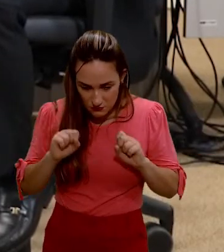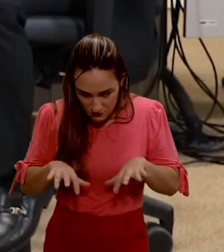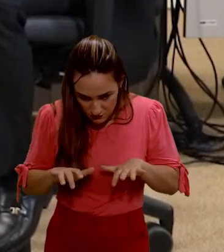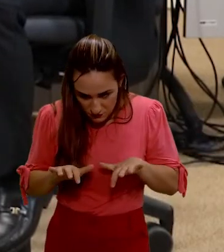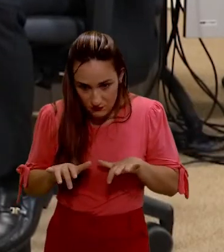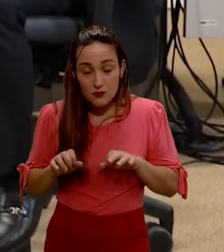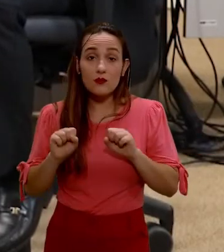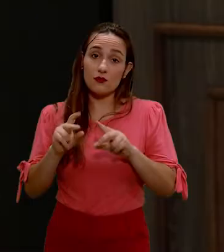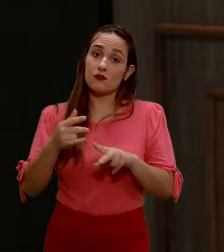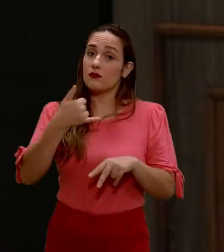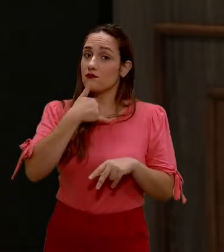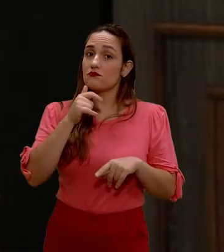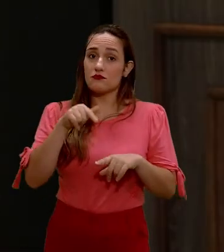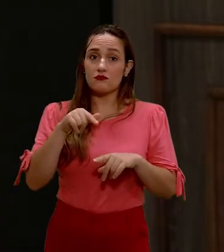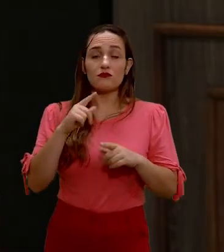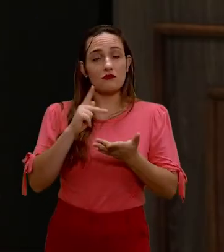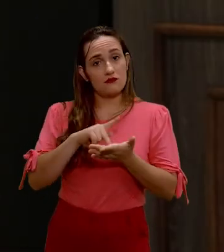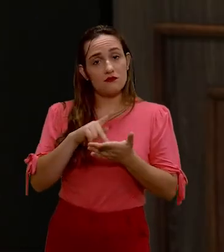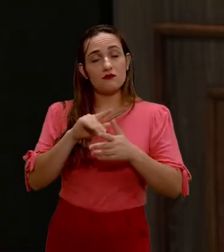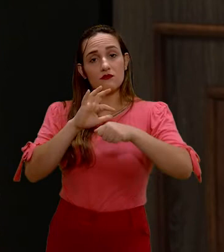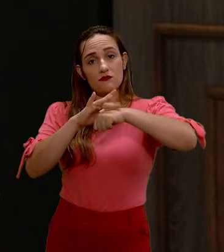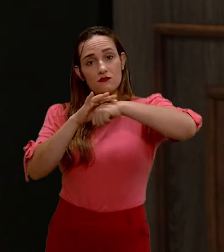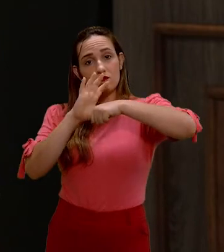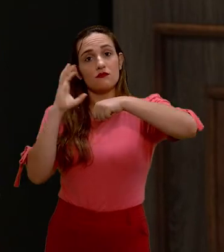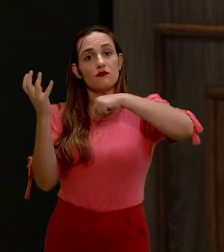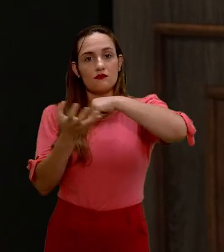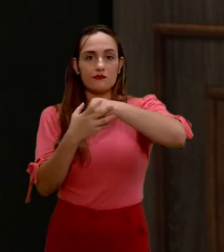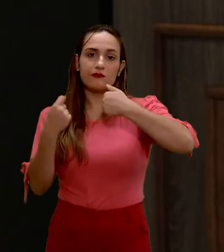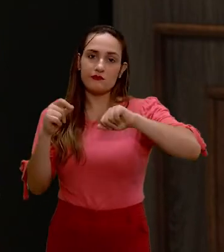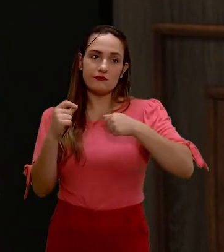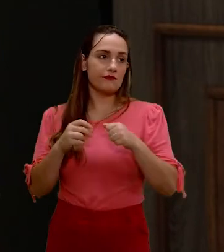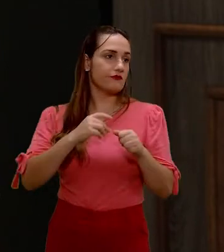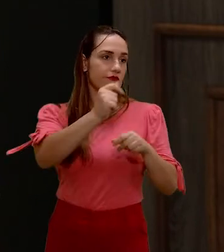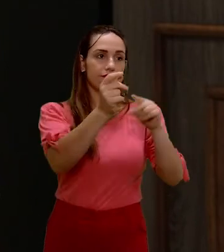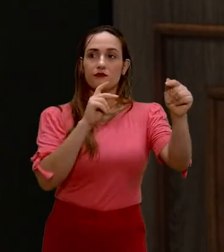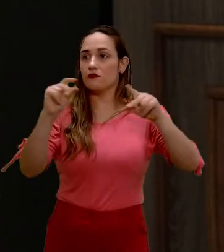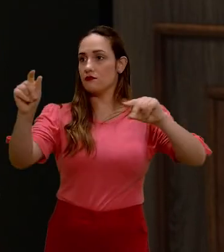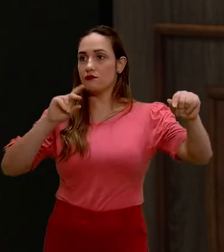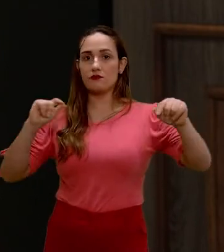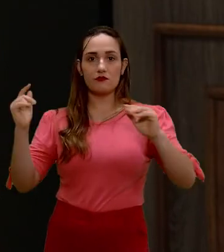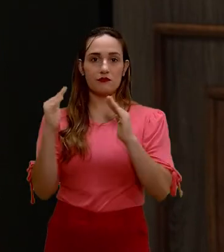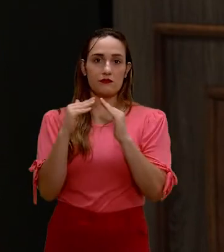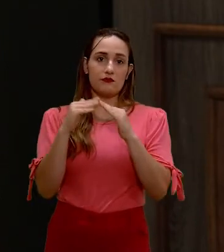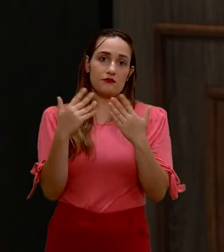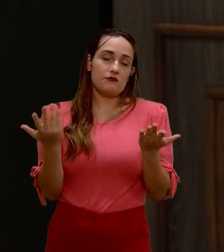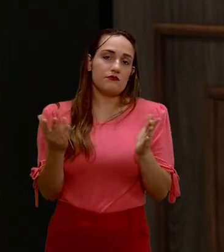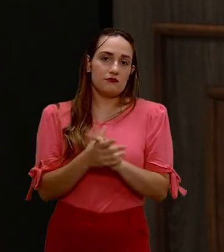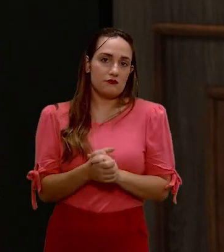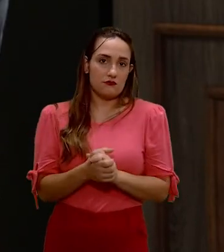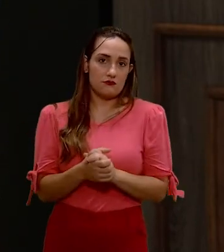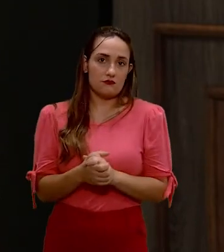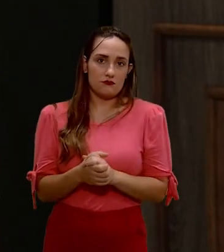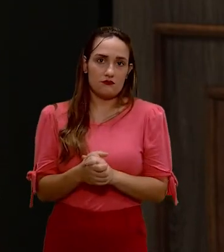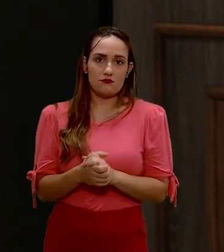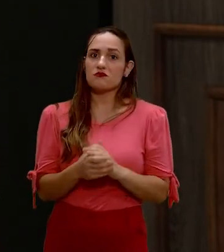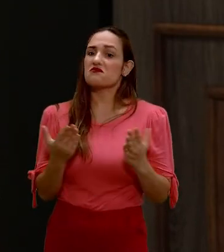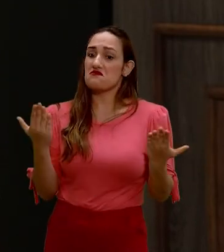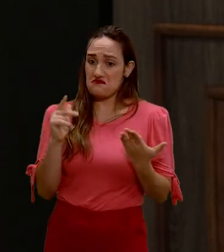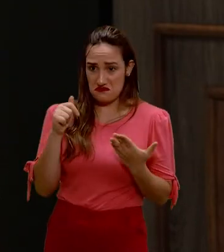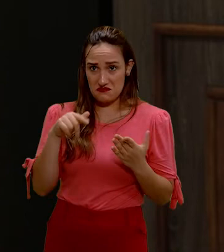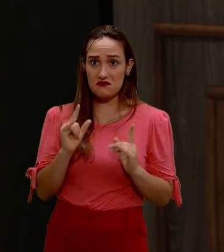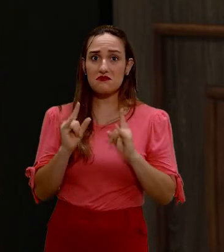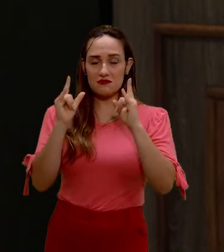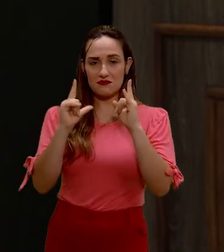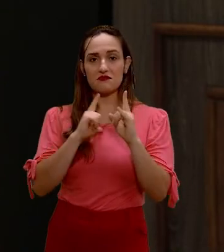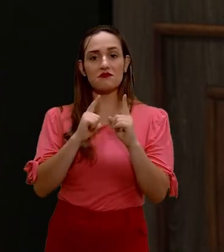por causa da pandemia do coronavírus, nós tivemos que espalhar, tanto que hoje, presencialmente, são